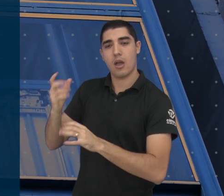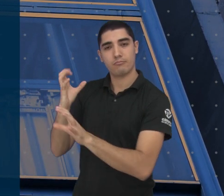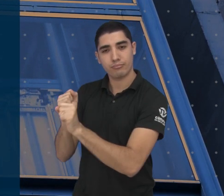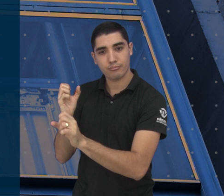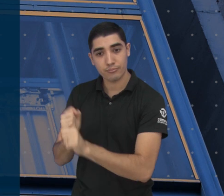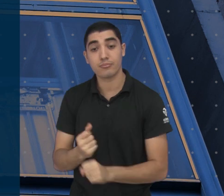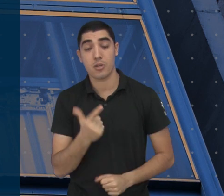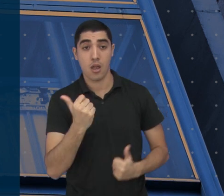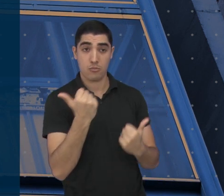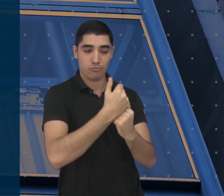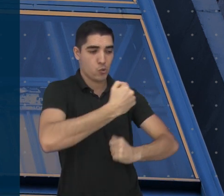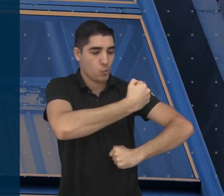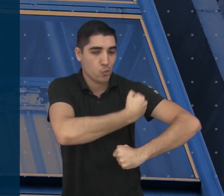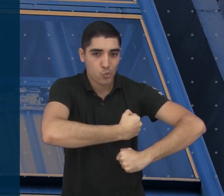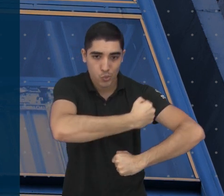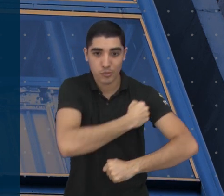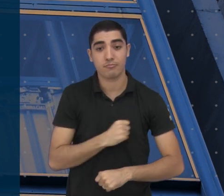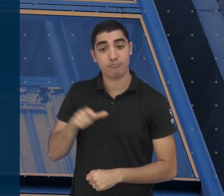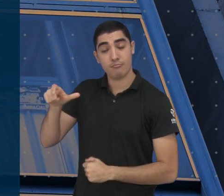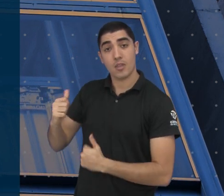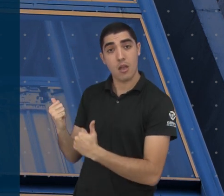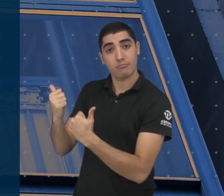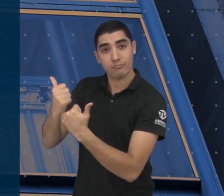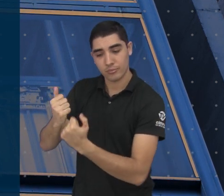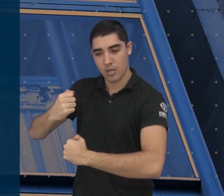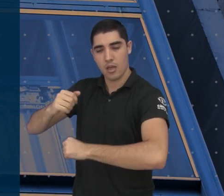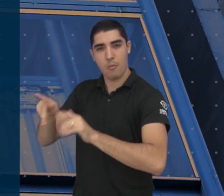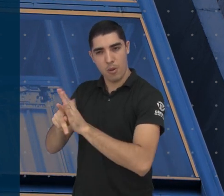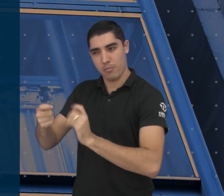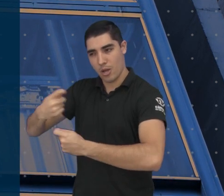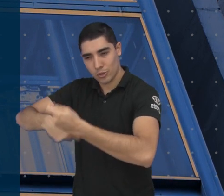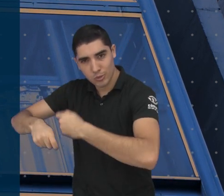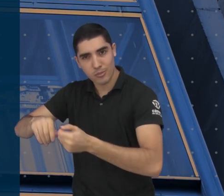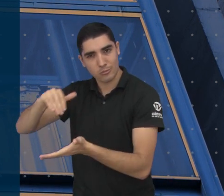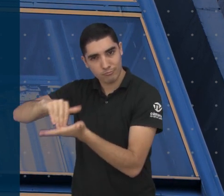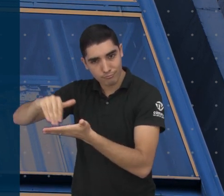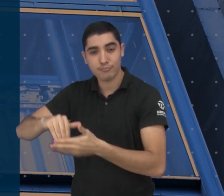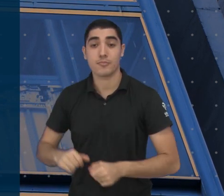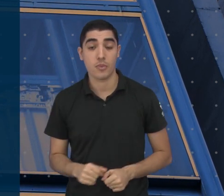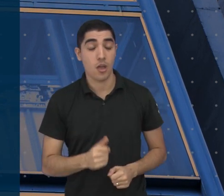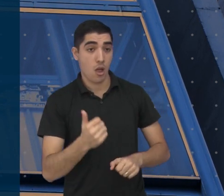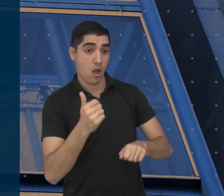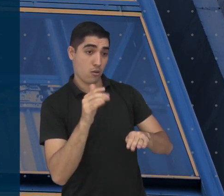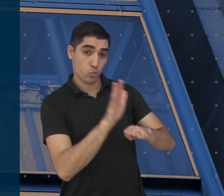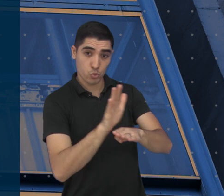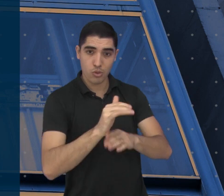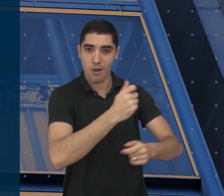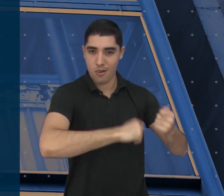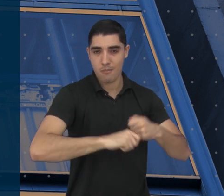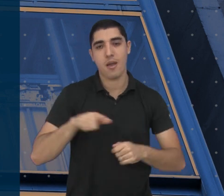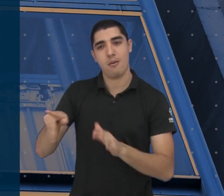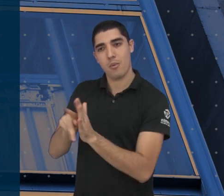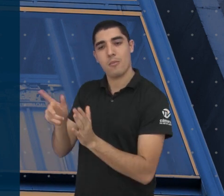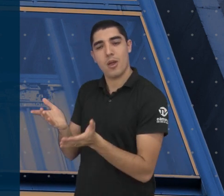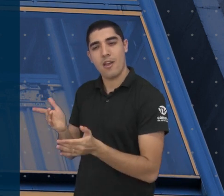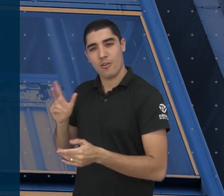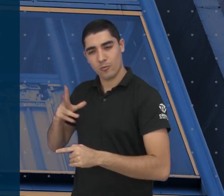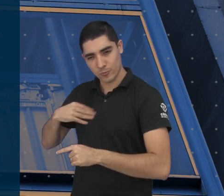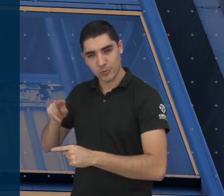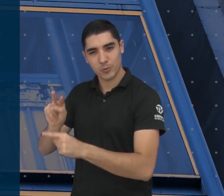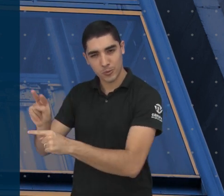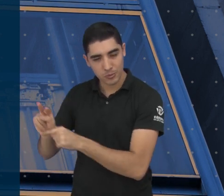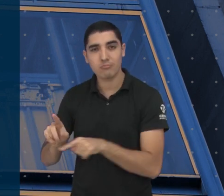auxiliar contábil, auxiliar de cozinha, auxiliar de escritório, auxiliar de limpeza, babá, camareira de